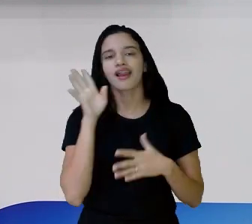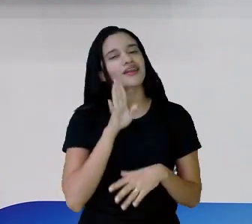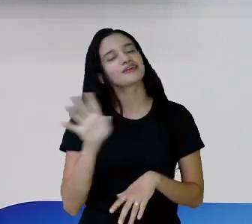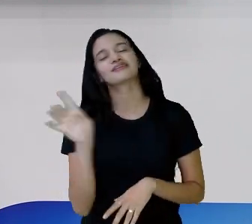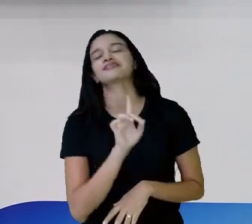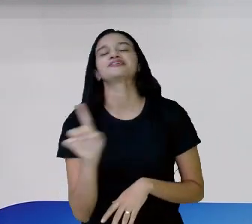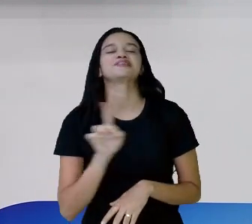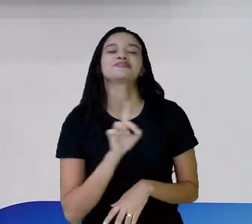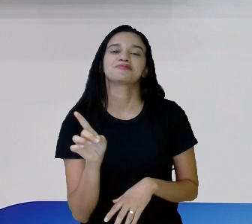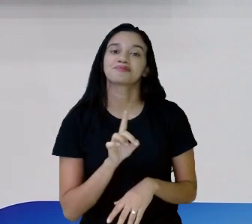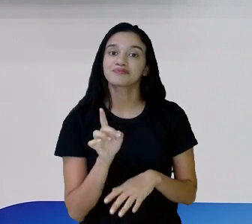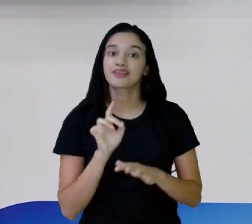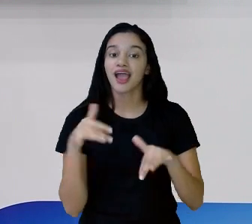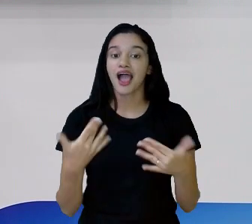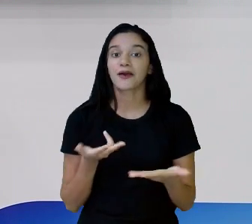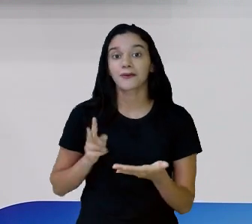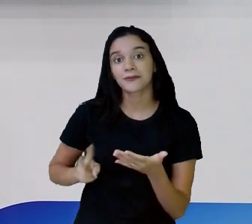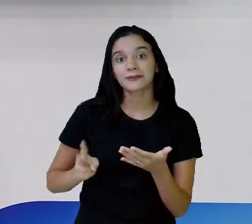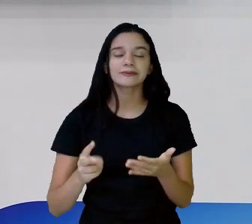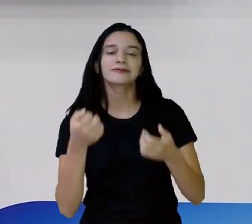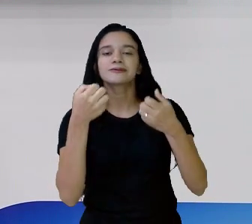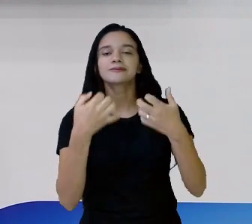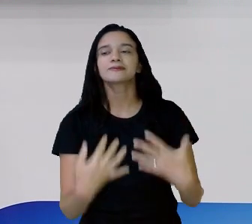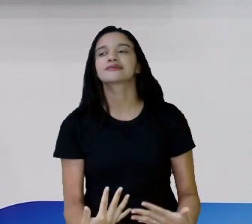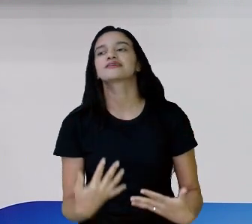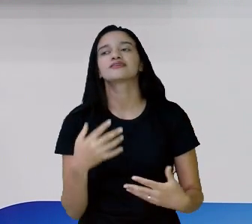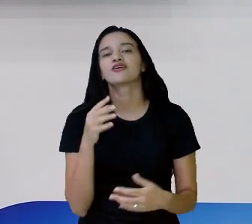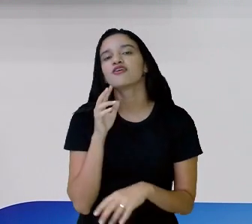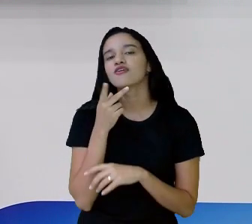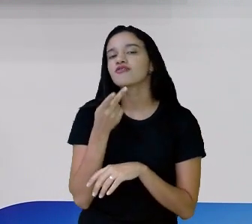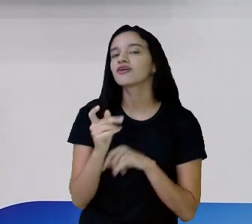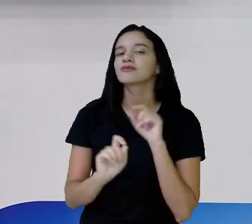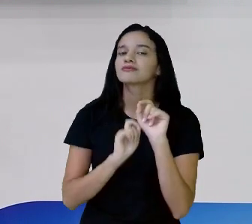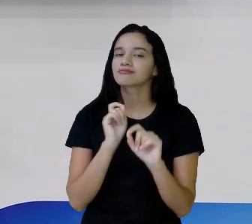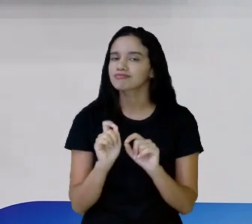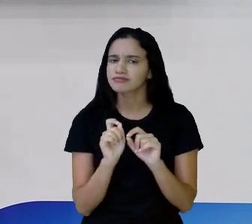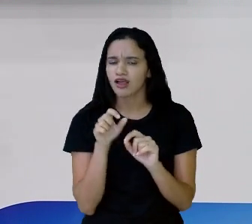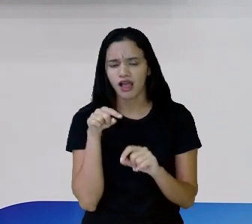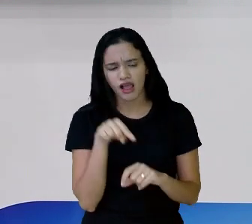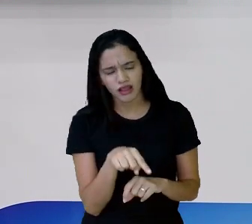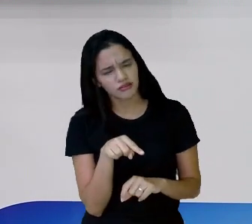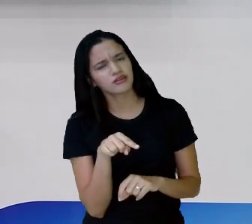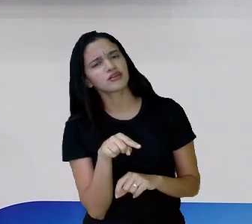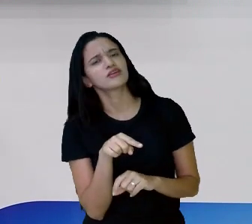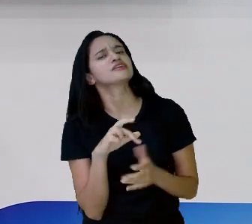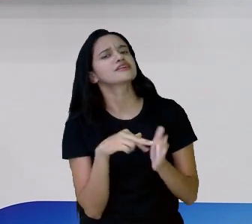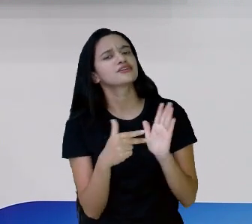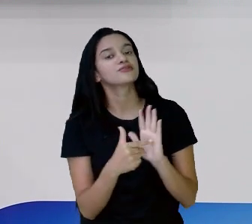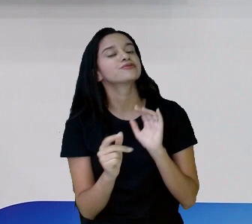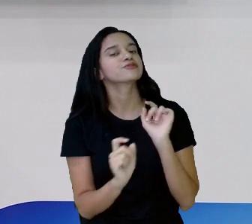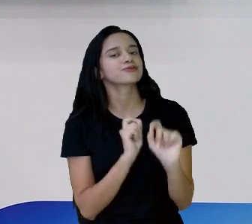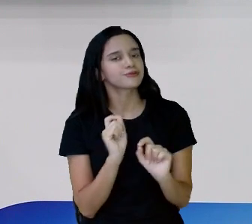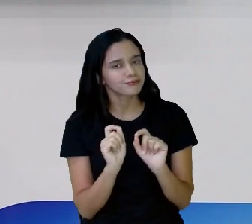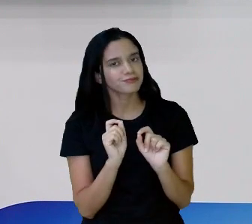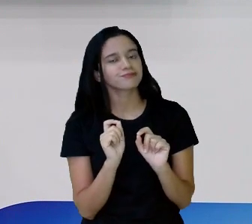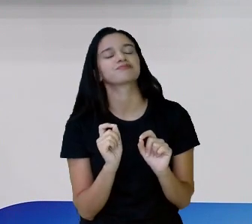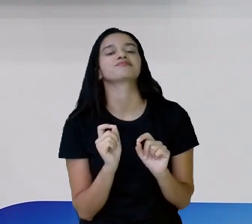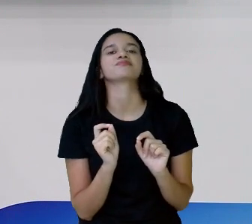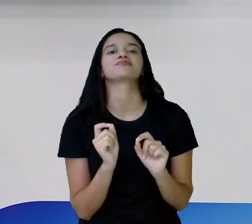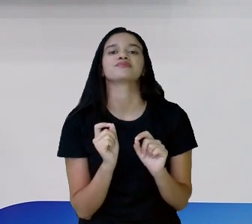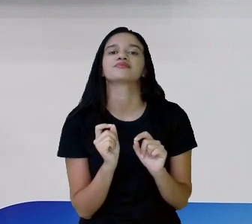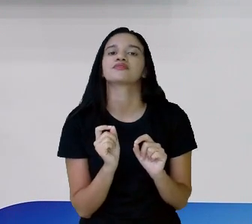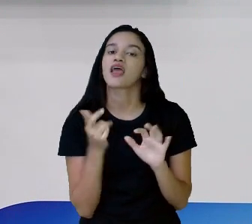teve. Quando ela continua falando, o que é que ela diz? Então, é isso? Ou seja, já foi